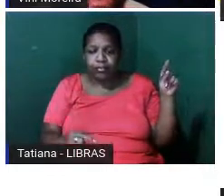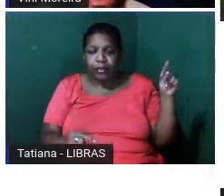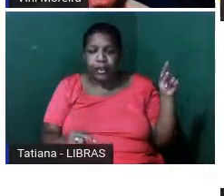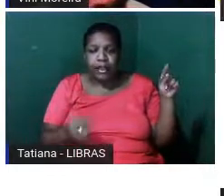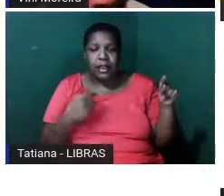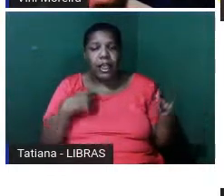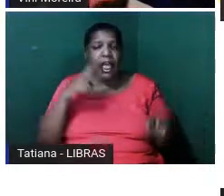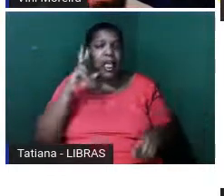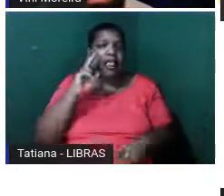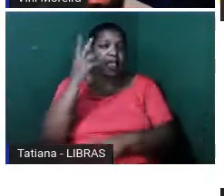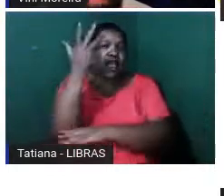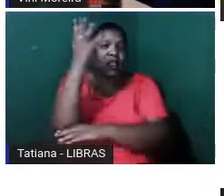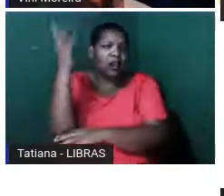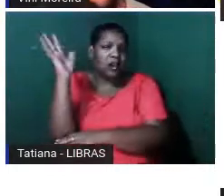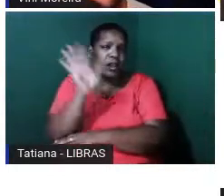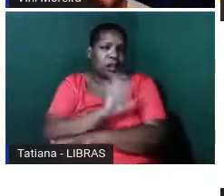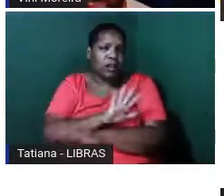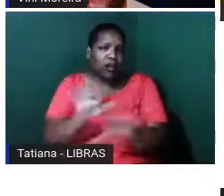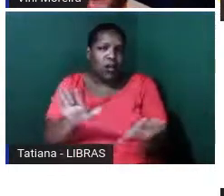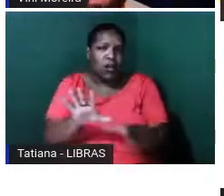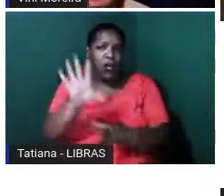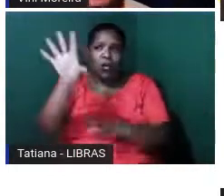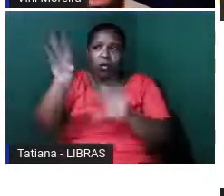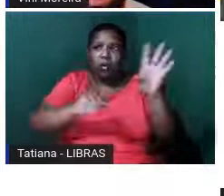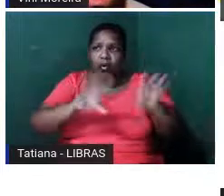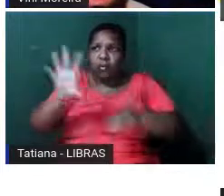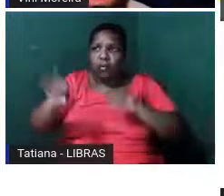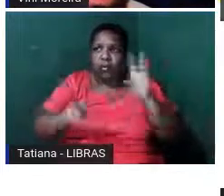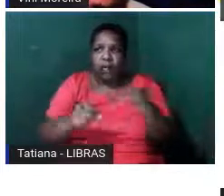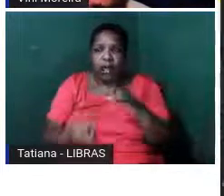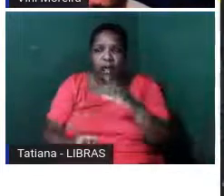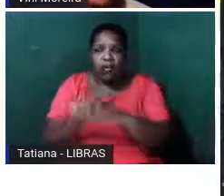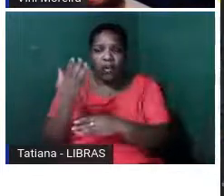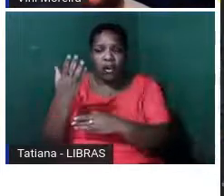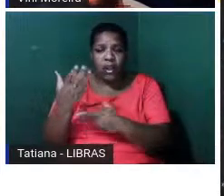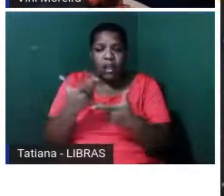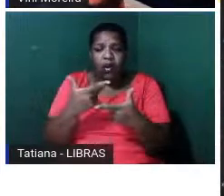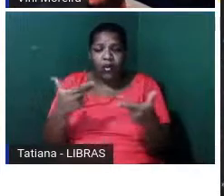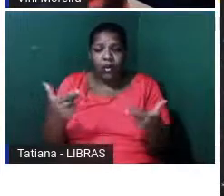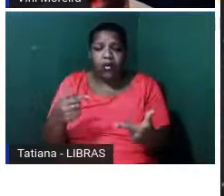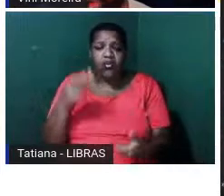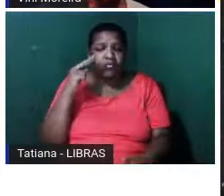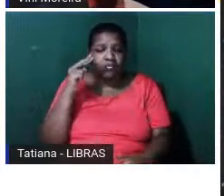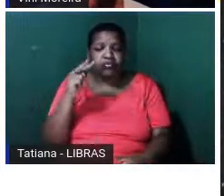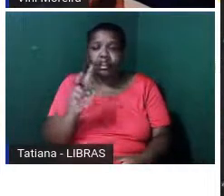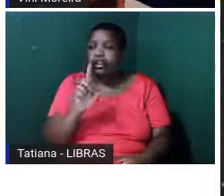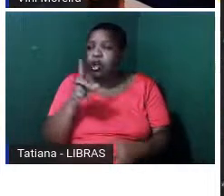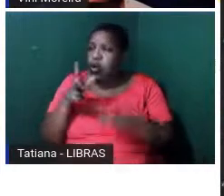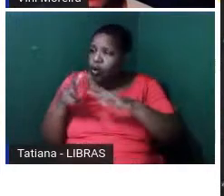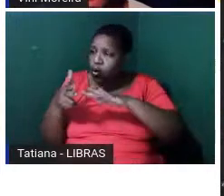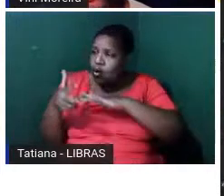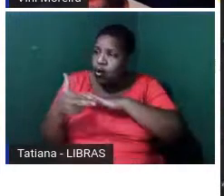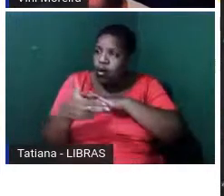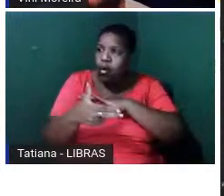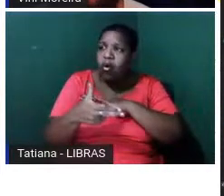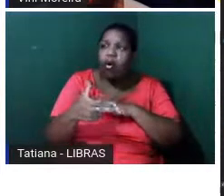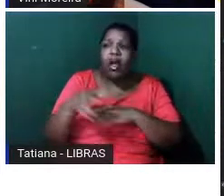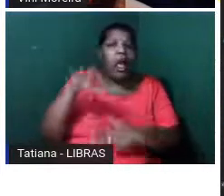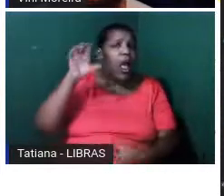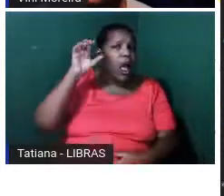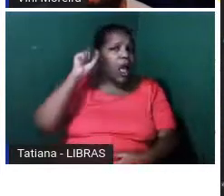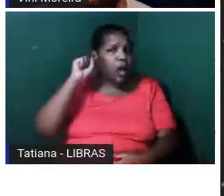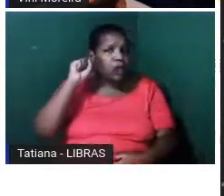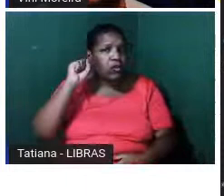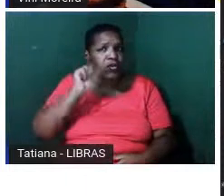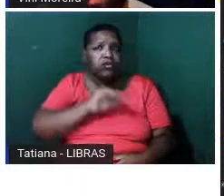natureza e tal baixei um monte falei vou criar alguma coisa só com corte com áudio